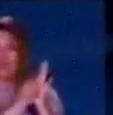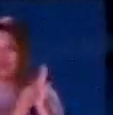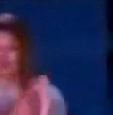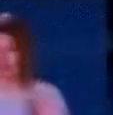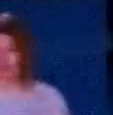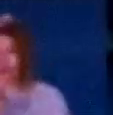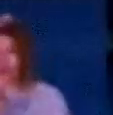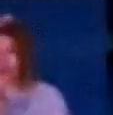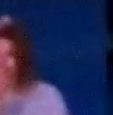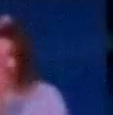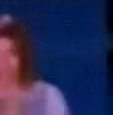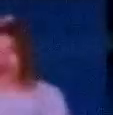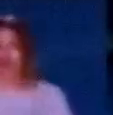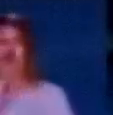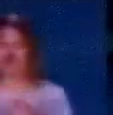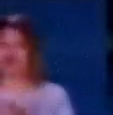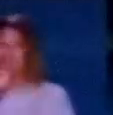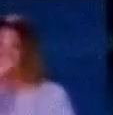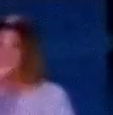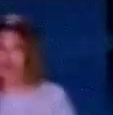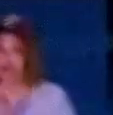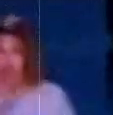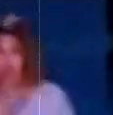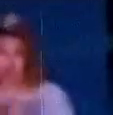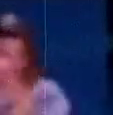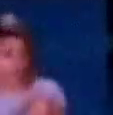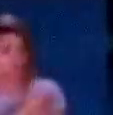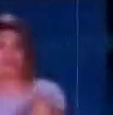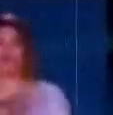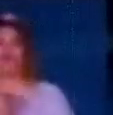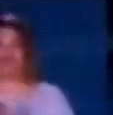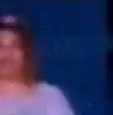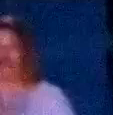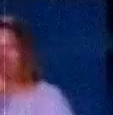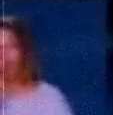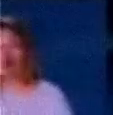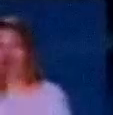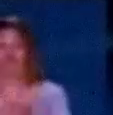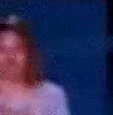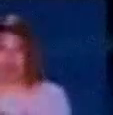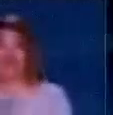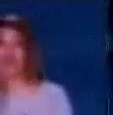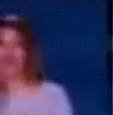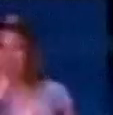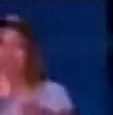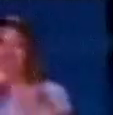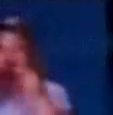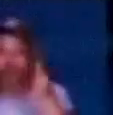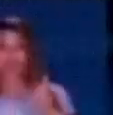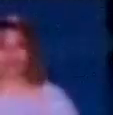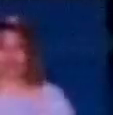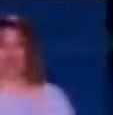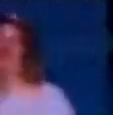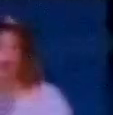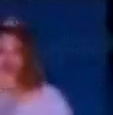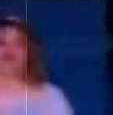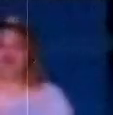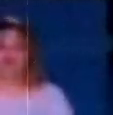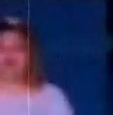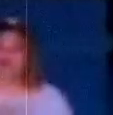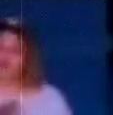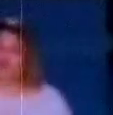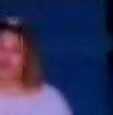a vacina do seu filho, o remédio no posto de saúde e a educação de qualidade para o seu filho.